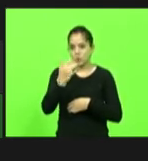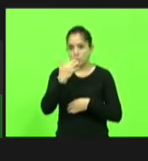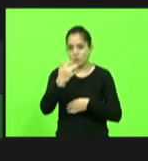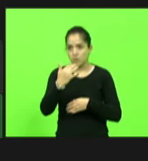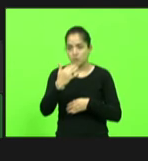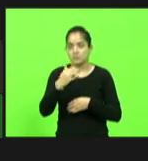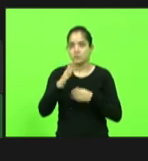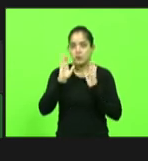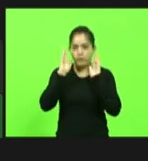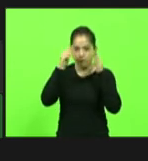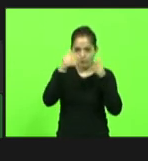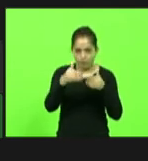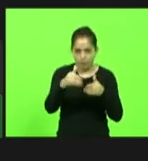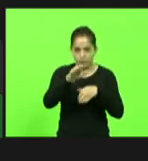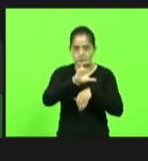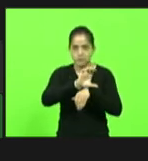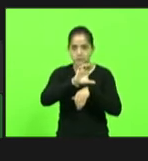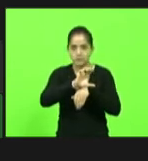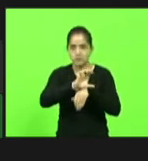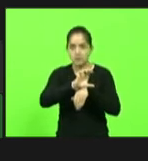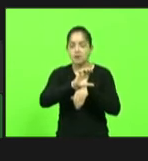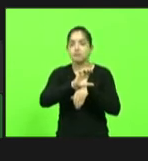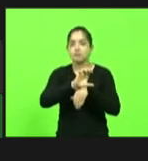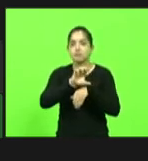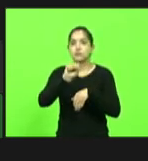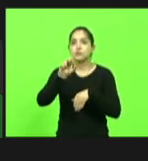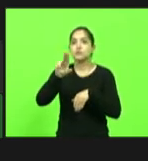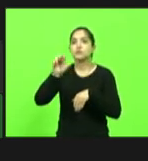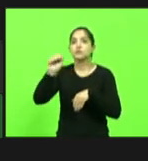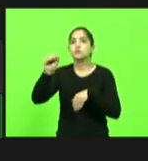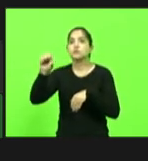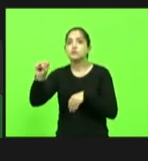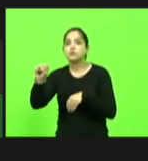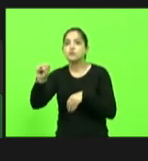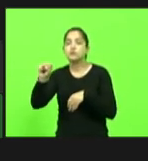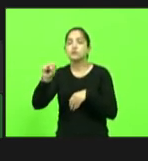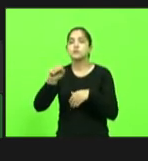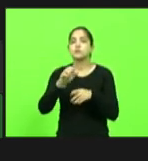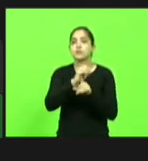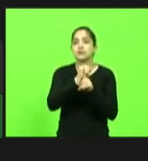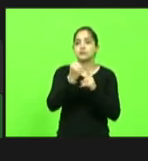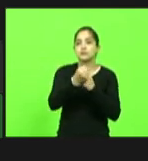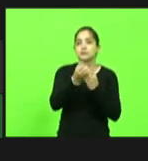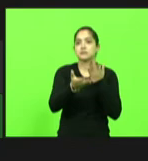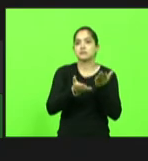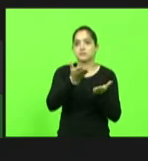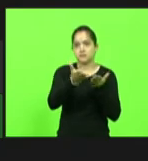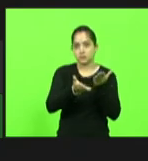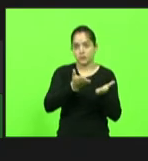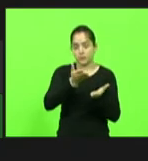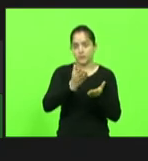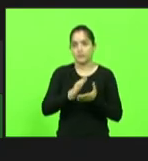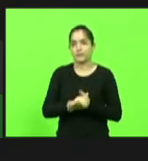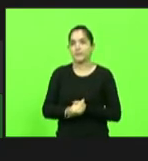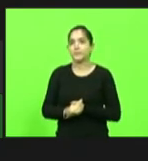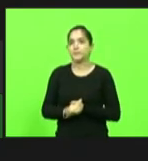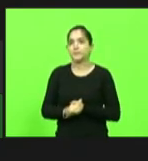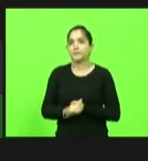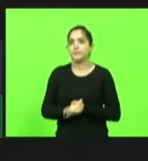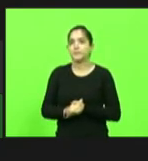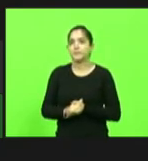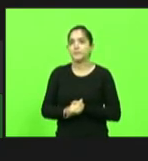Estadual dos Usuários do Sistema Único de Assistência Social. Só um